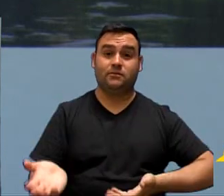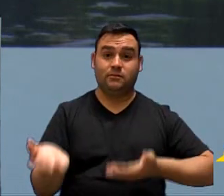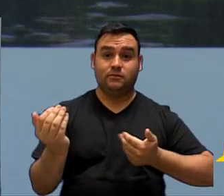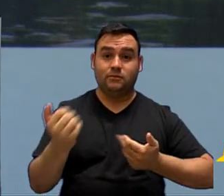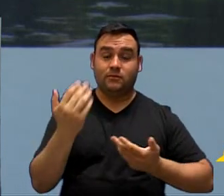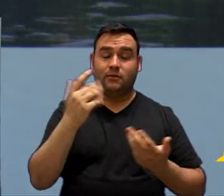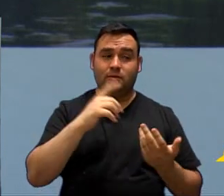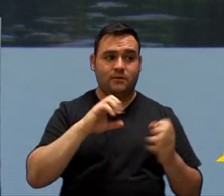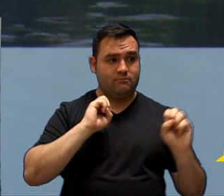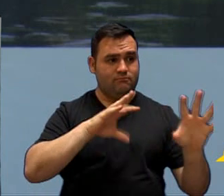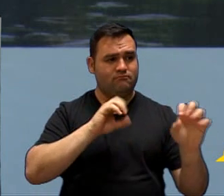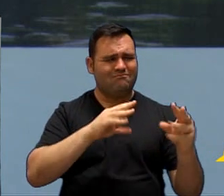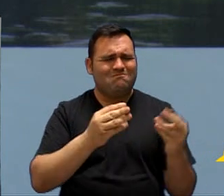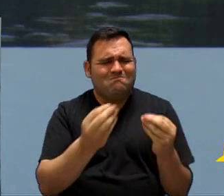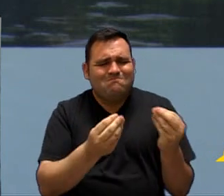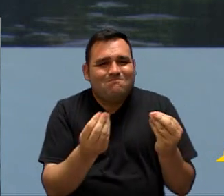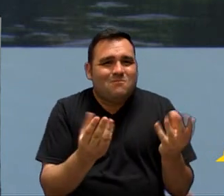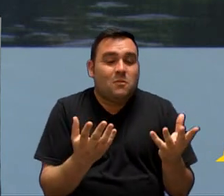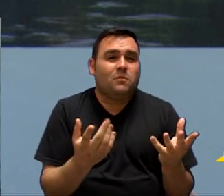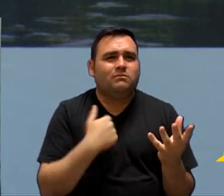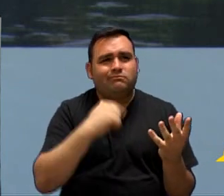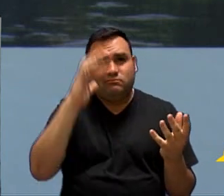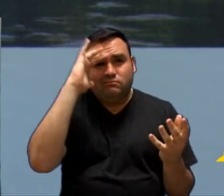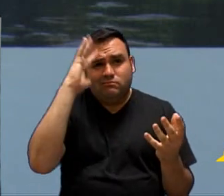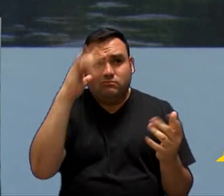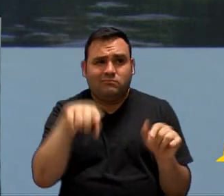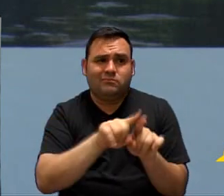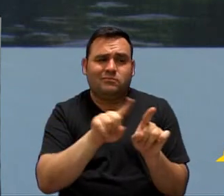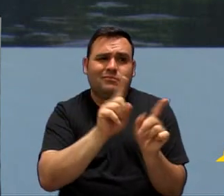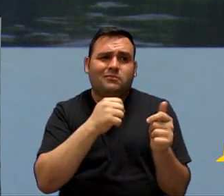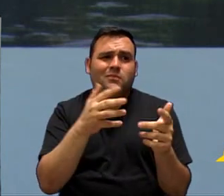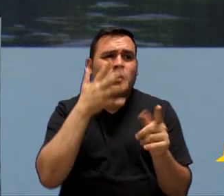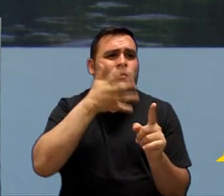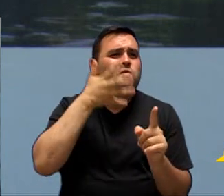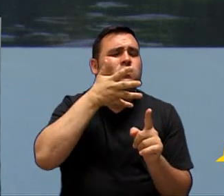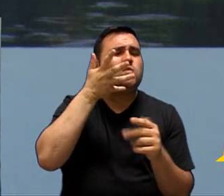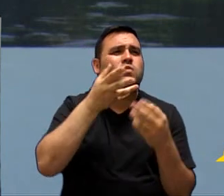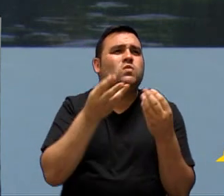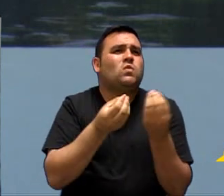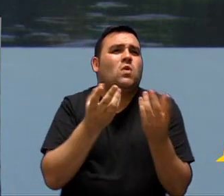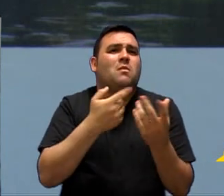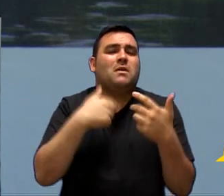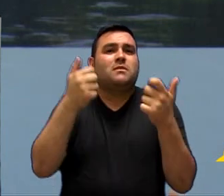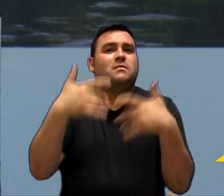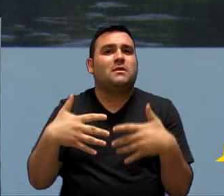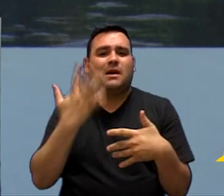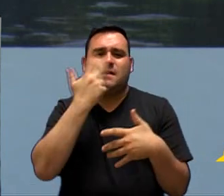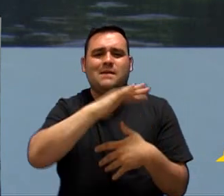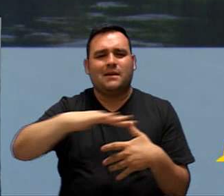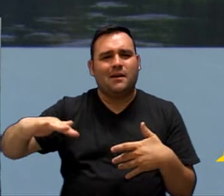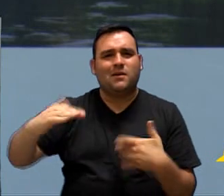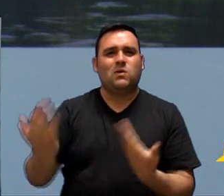jovem ensinar. Eu pensei, a princípio, em fazer esse discurso mencionando crianças e adolescentes que fizeram